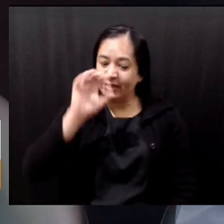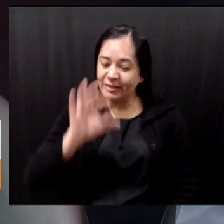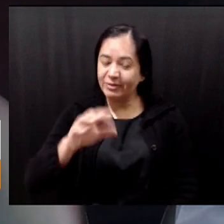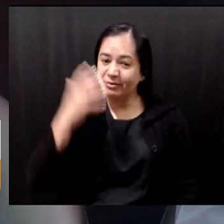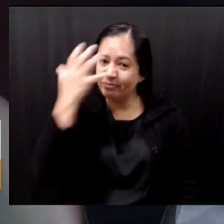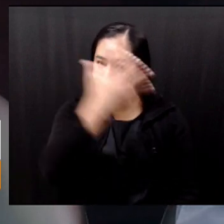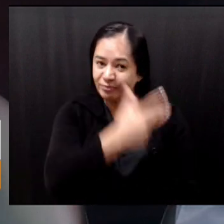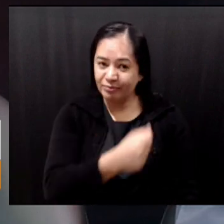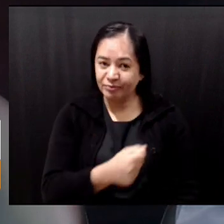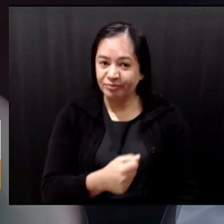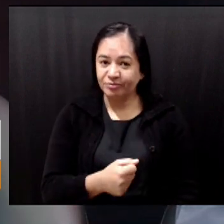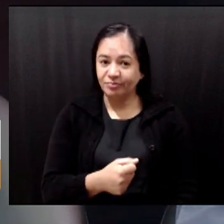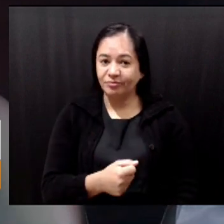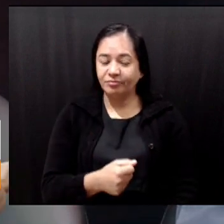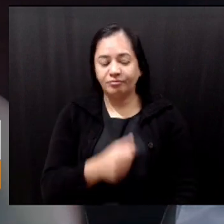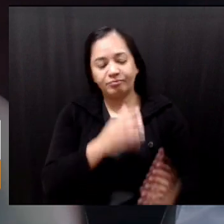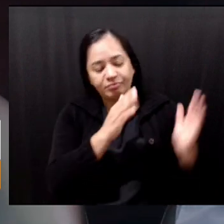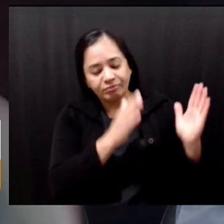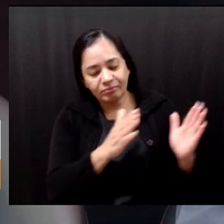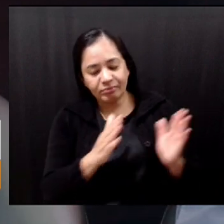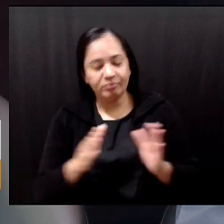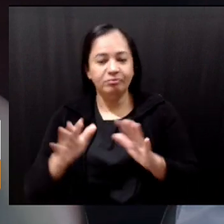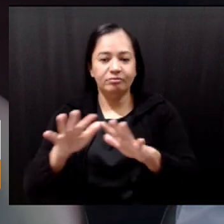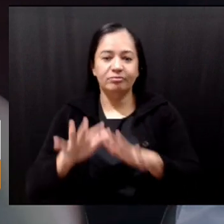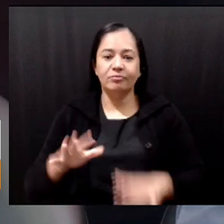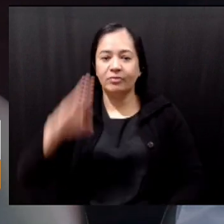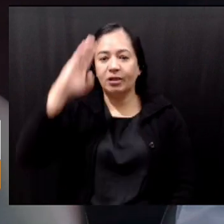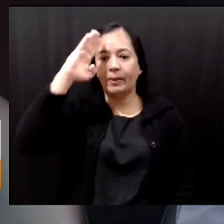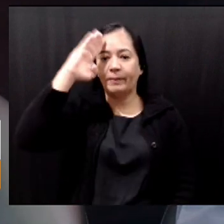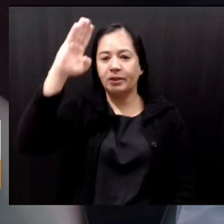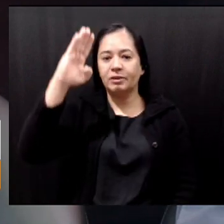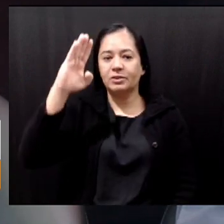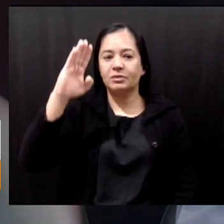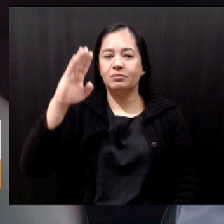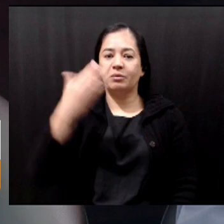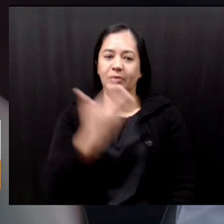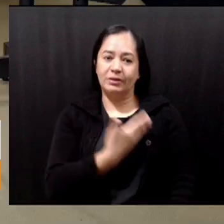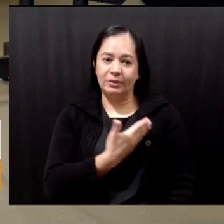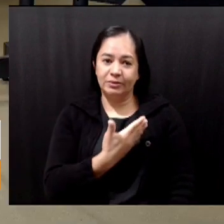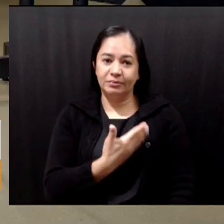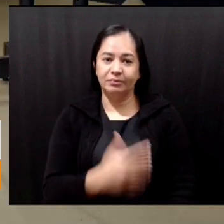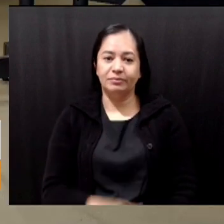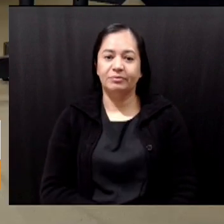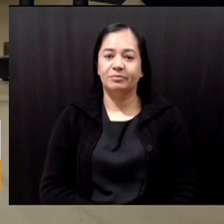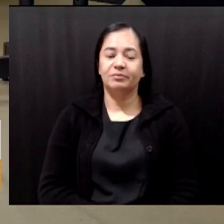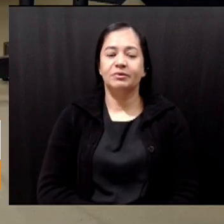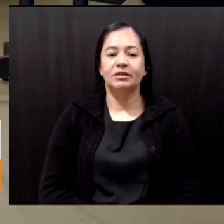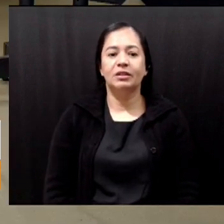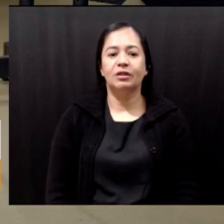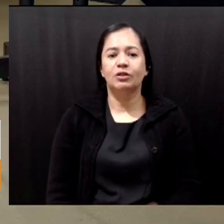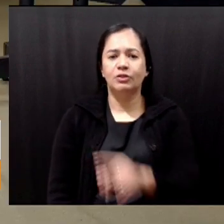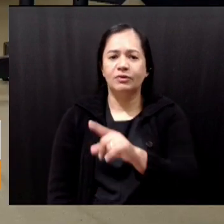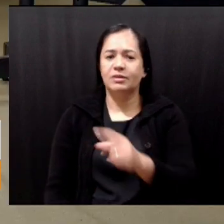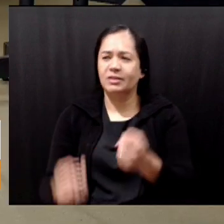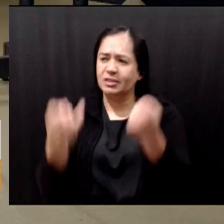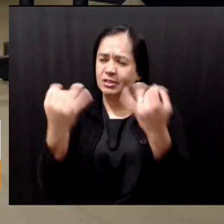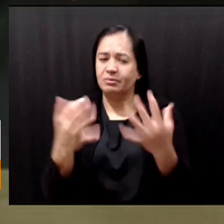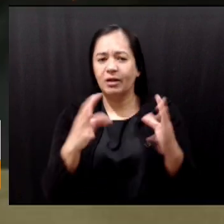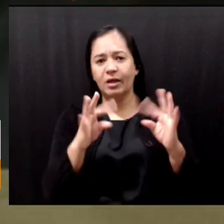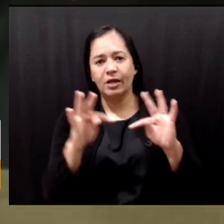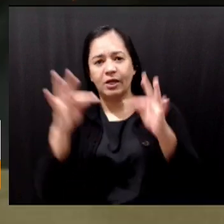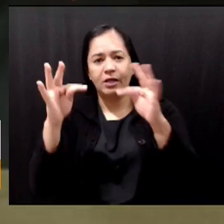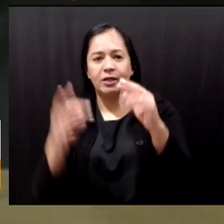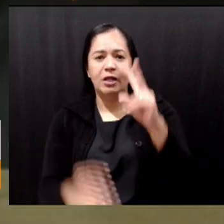do processo como um todo, Uhum. principalmente olhando para a amizade. Muito bem. Quando você fala de tecnologia, me lembra um programa que nós